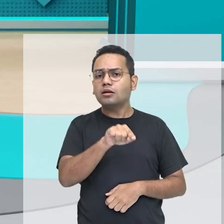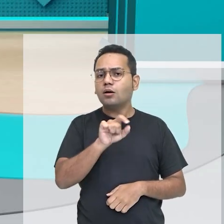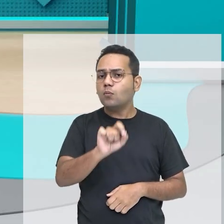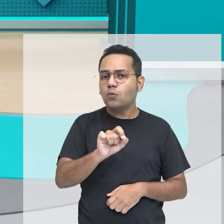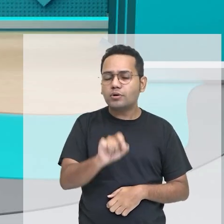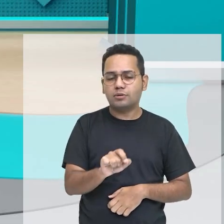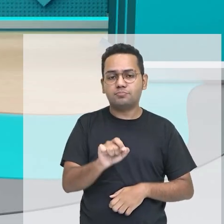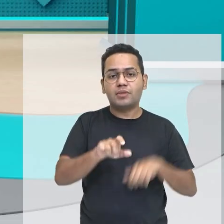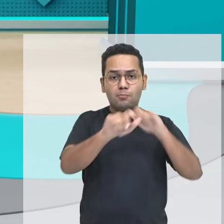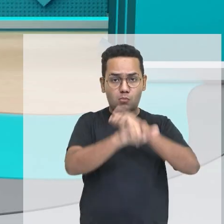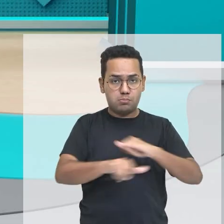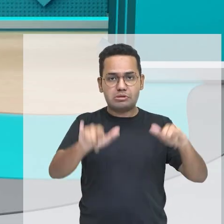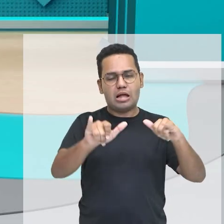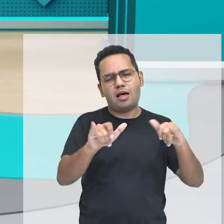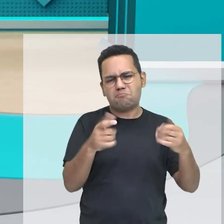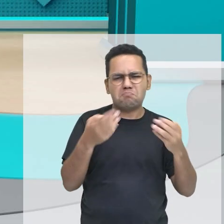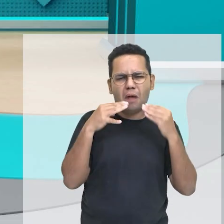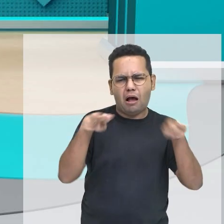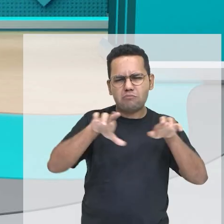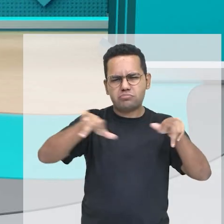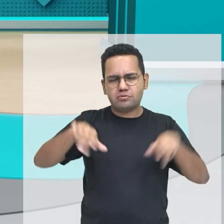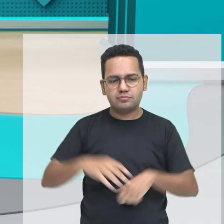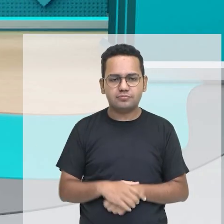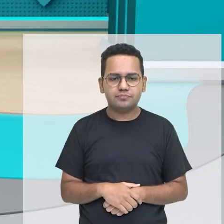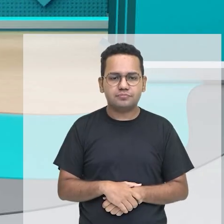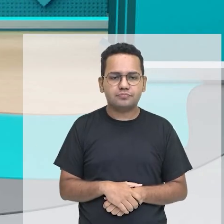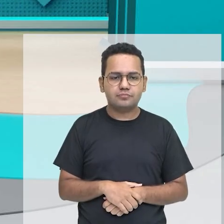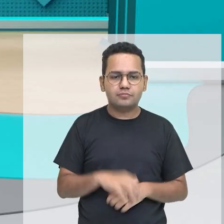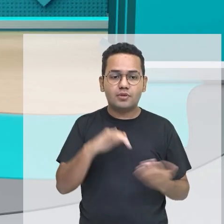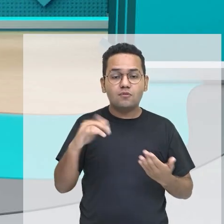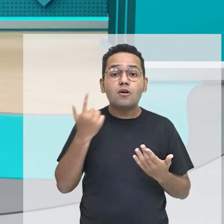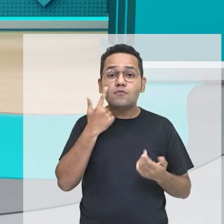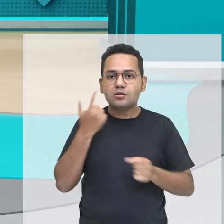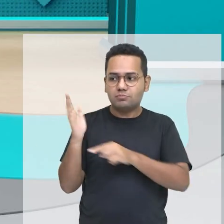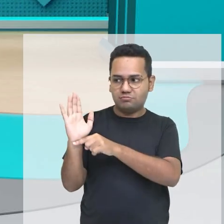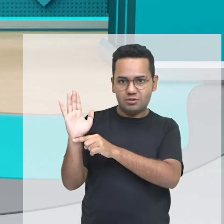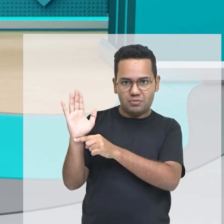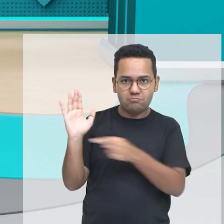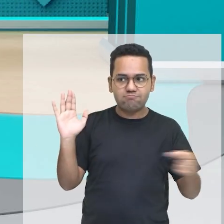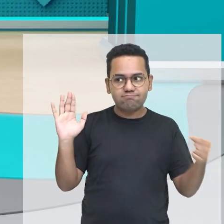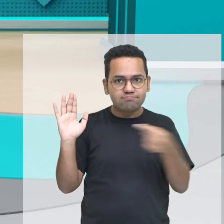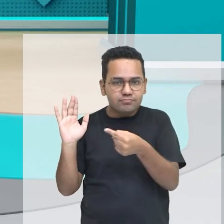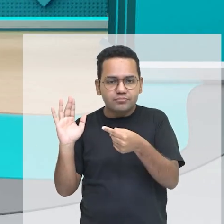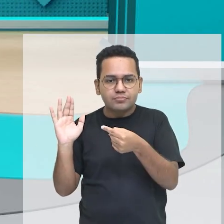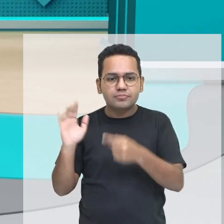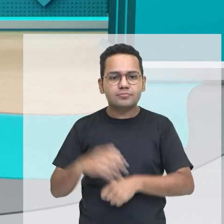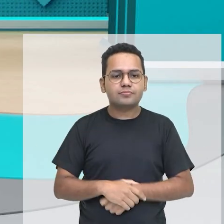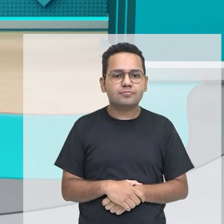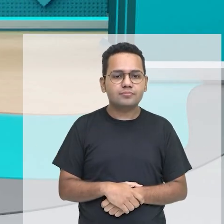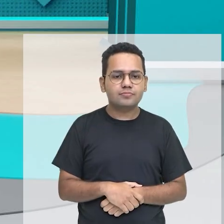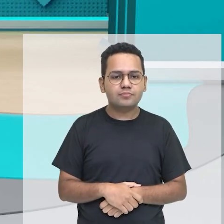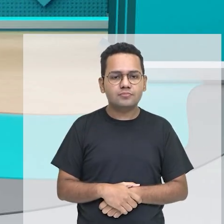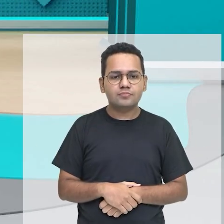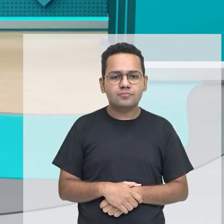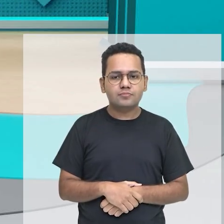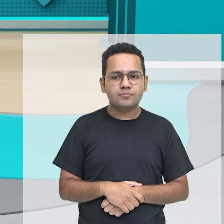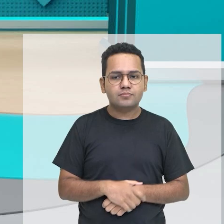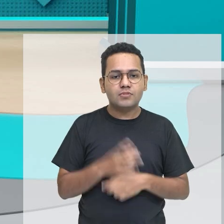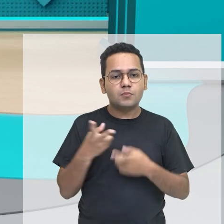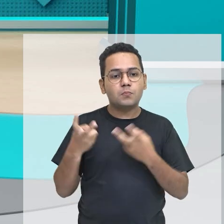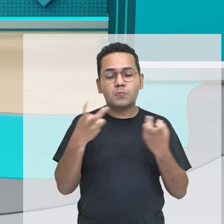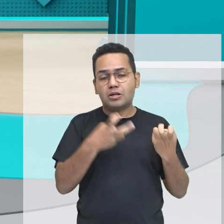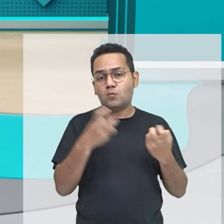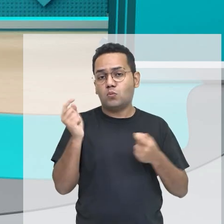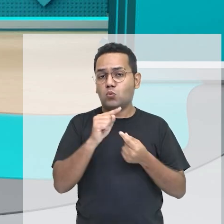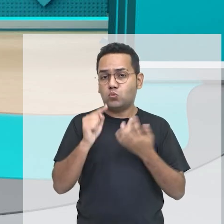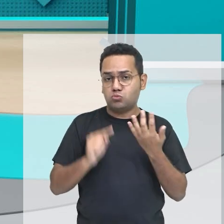publicitária. Eu vou mostrar para vocês agora uma pequena animação onde vocês vão perceber o tipo de linguagem